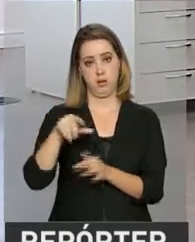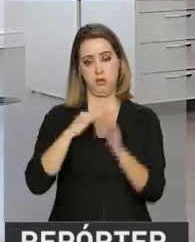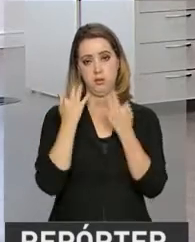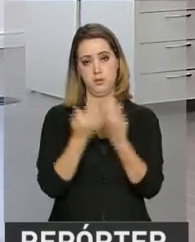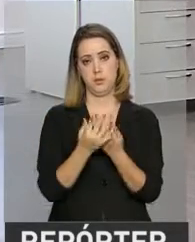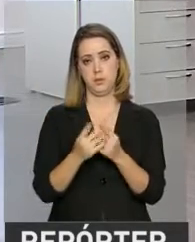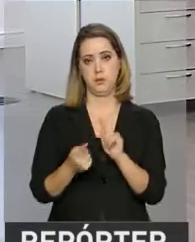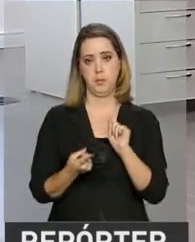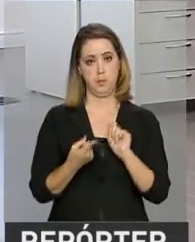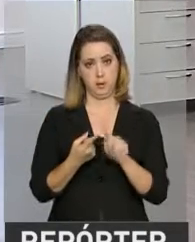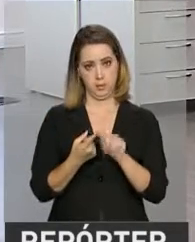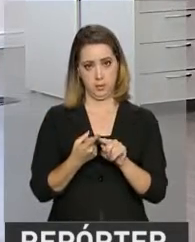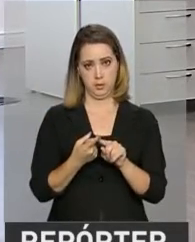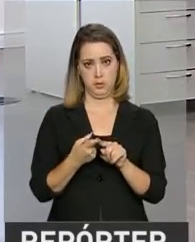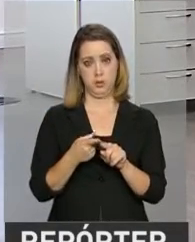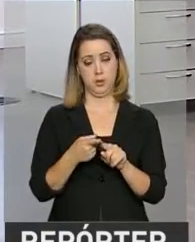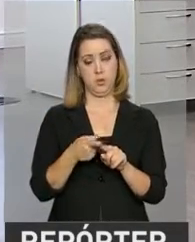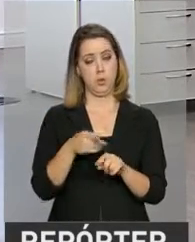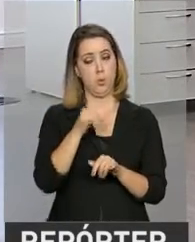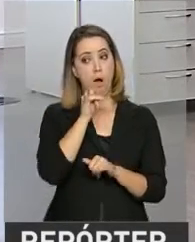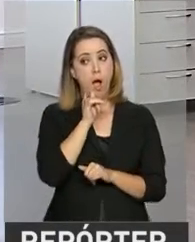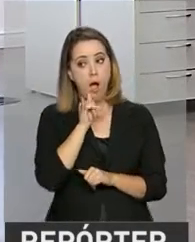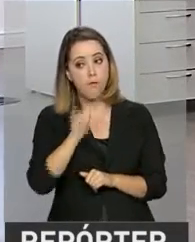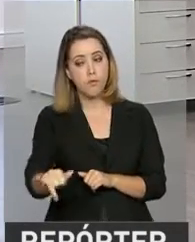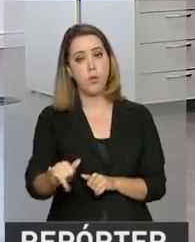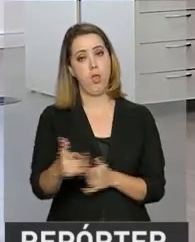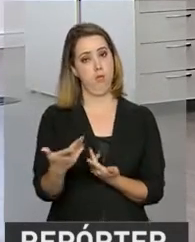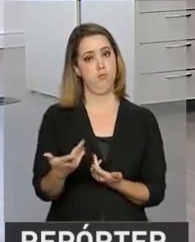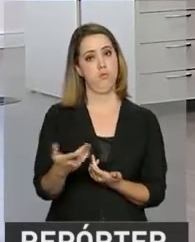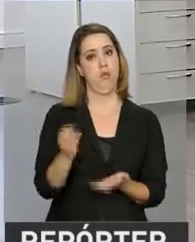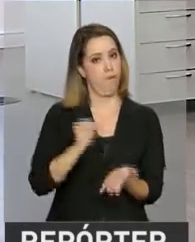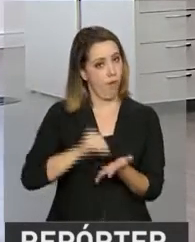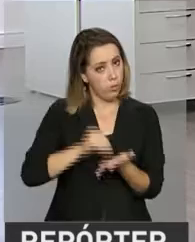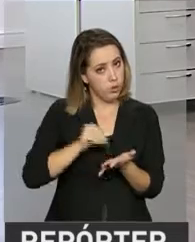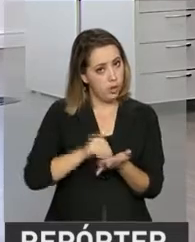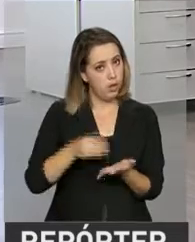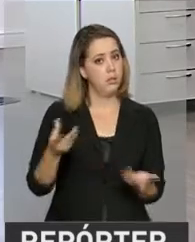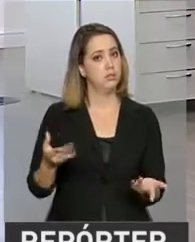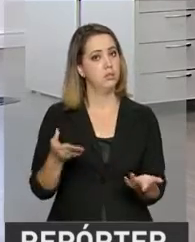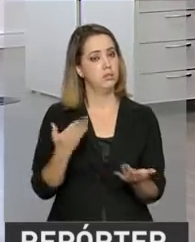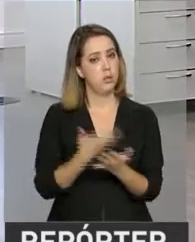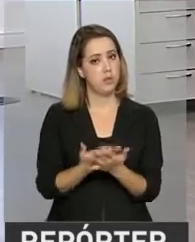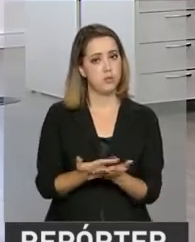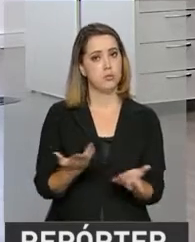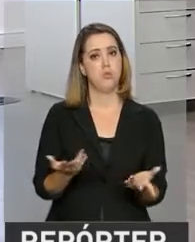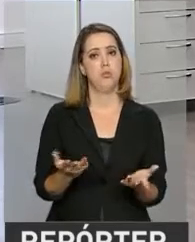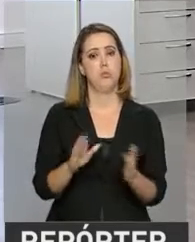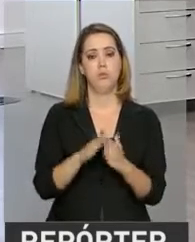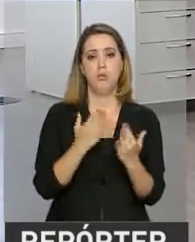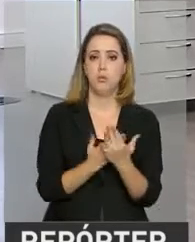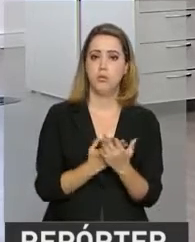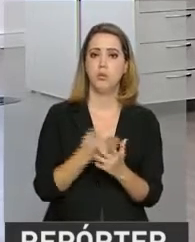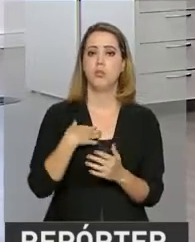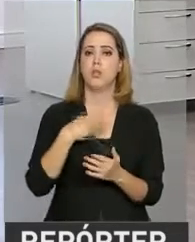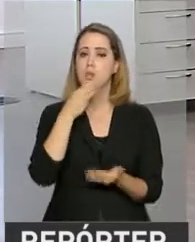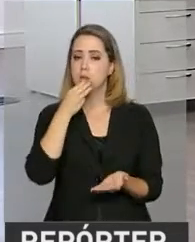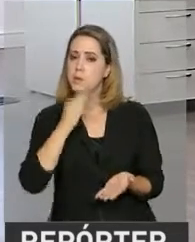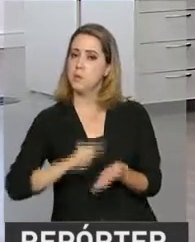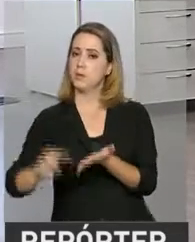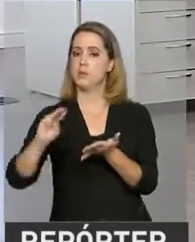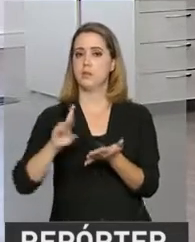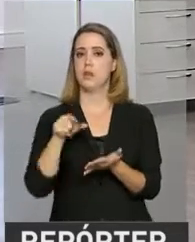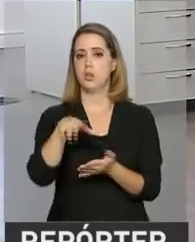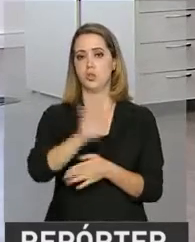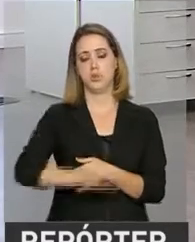Então, primeiro, na verdade, ela recebe uma advertência, não tem efeito nenhum sobre o benefício, ela recebe uma mensagem, ela é avisada de que a criança